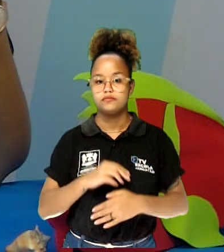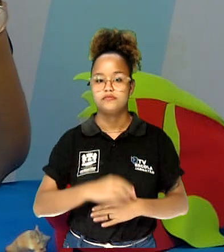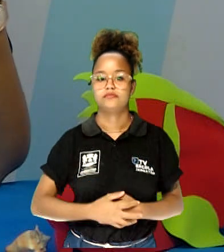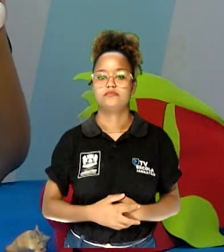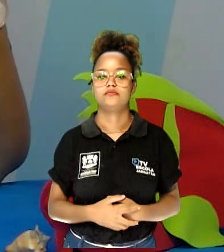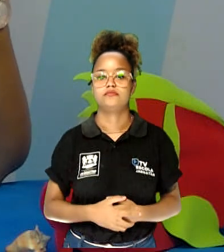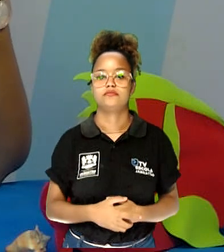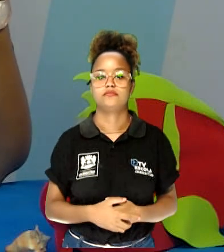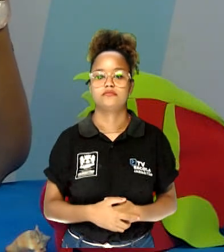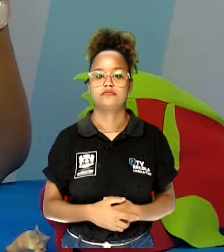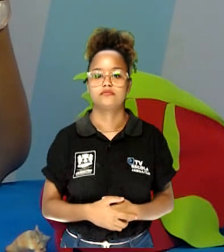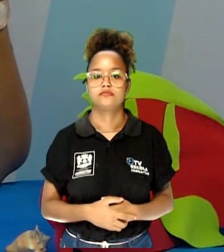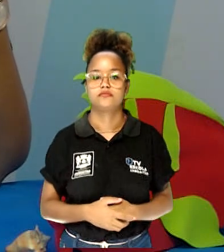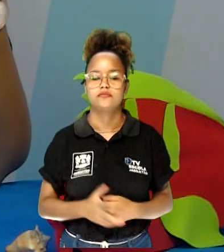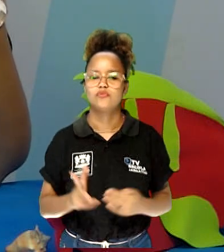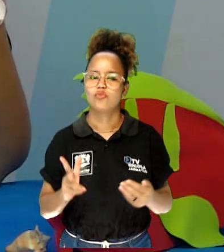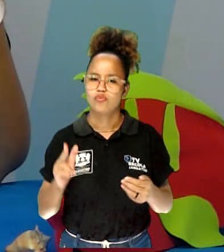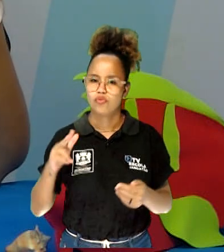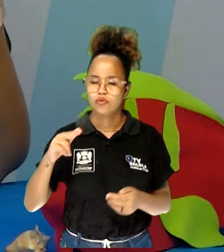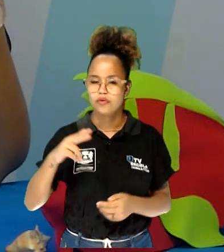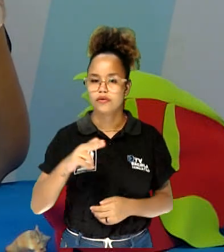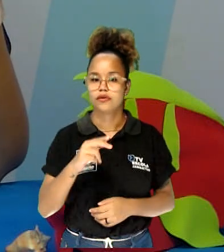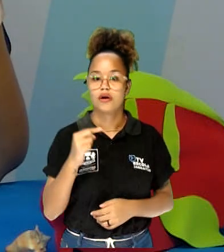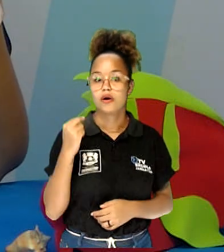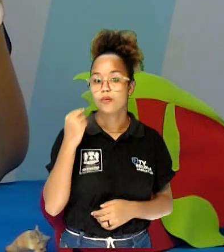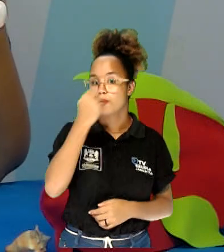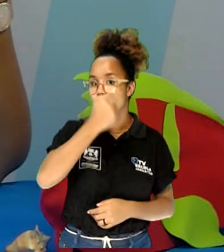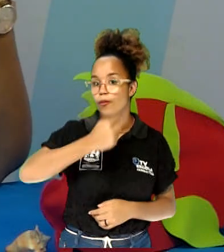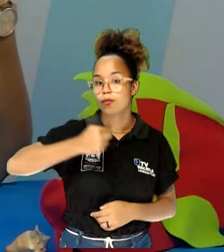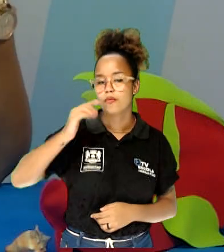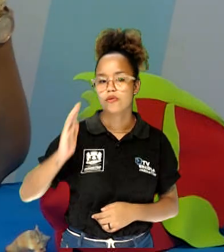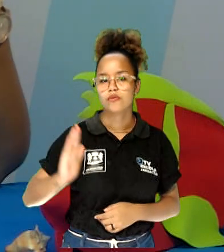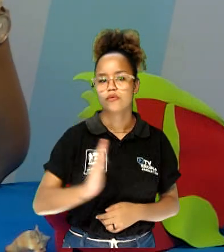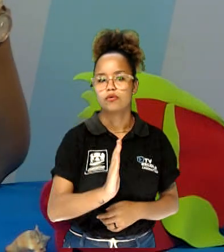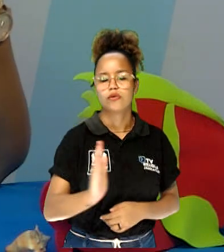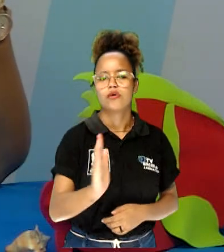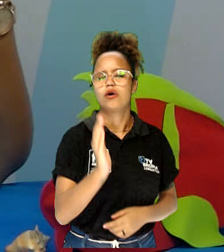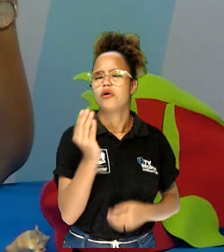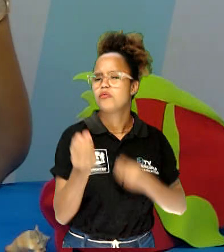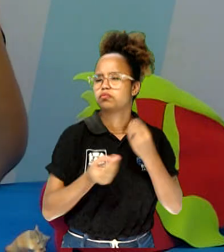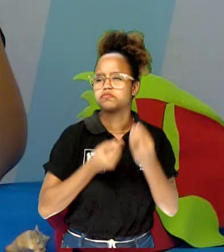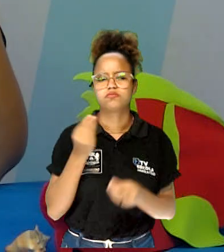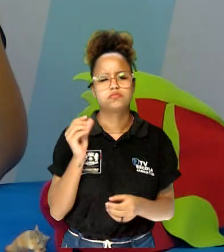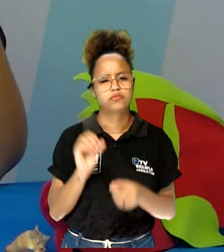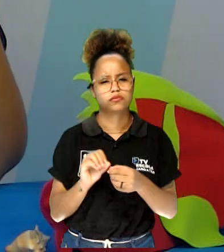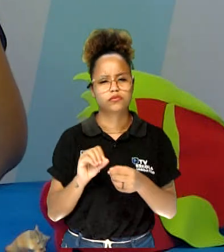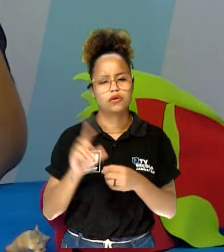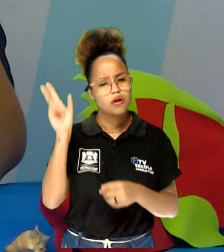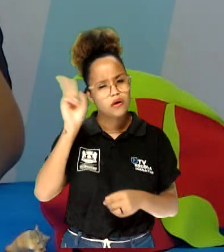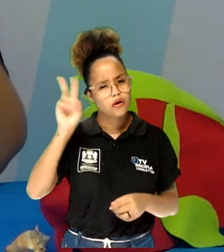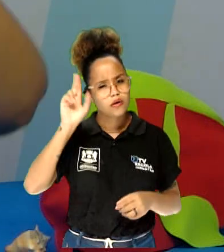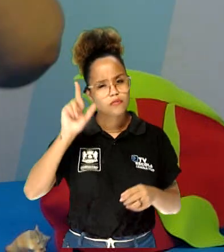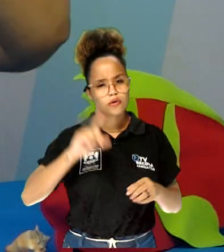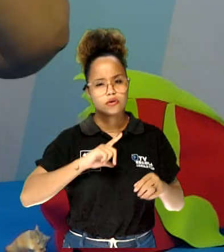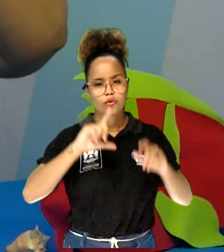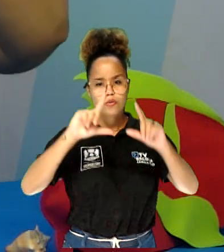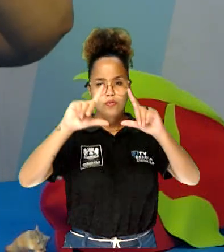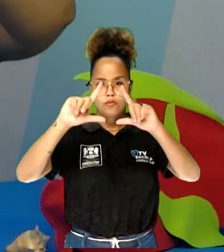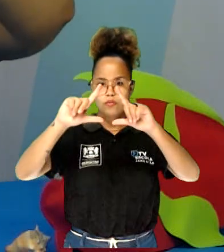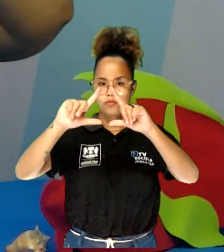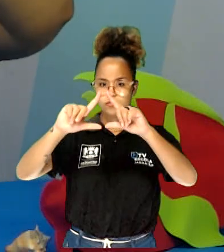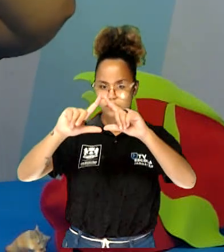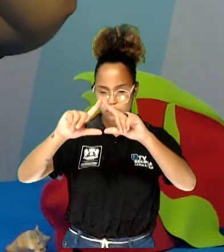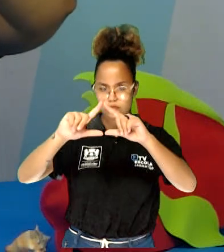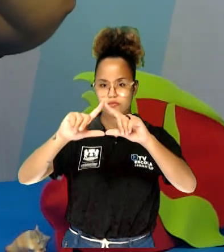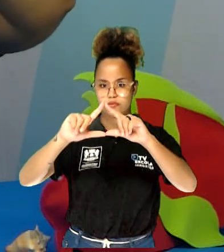vou recortar a boquinha do tubarão. Como é que a gente vai fazer isso? Lembra do triângulo? Que tem uma forma assim e